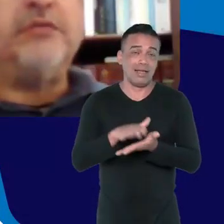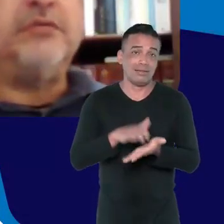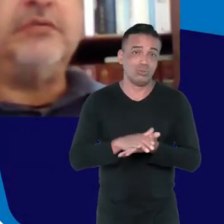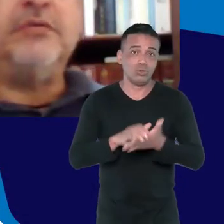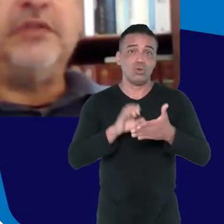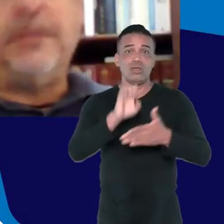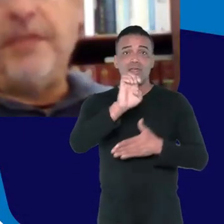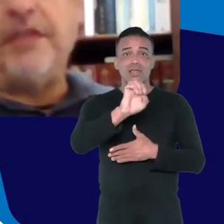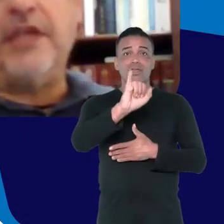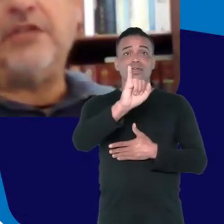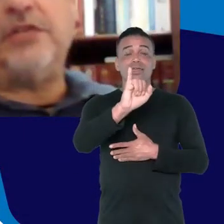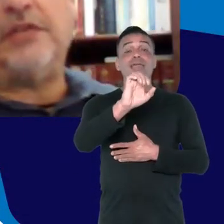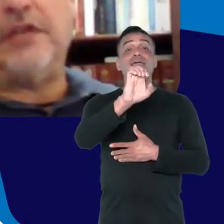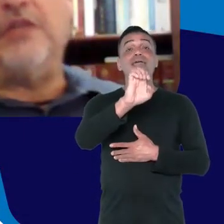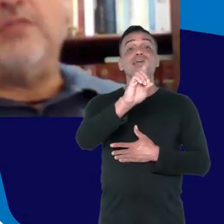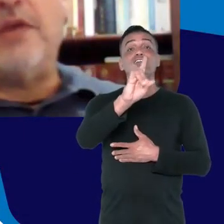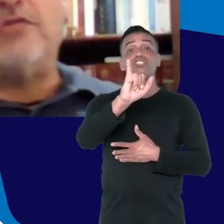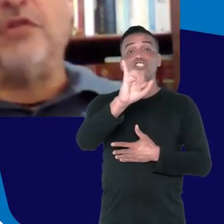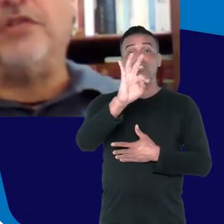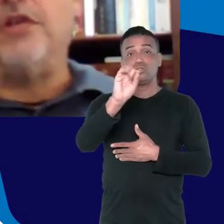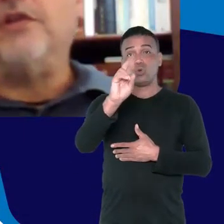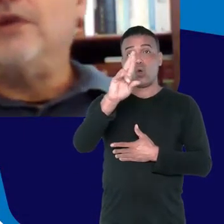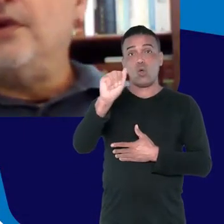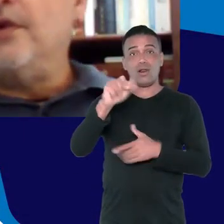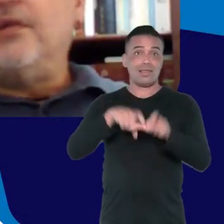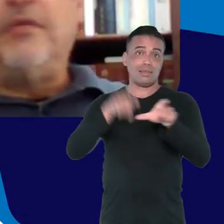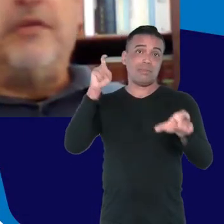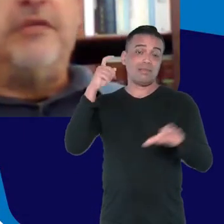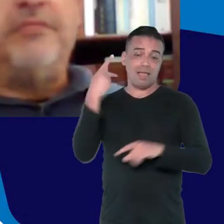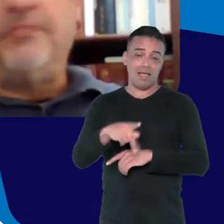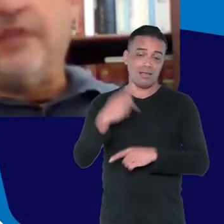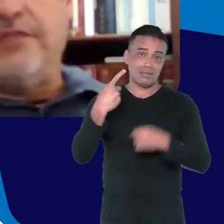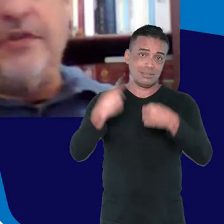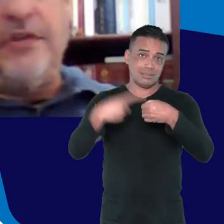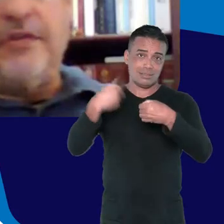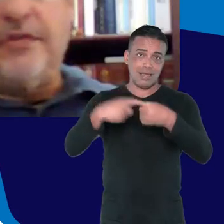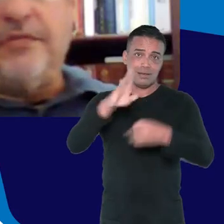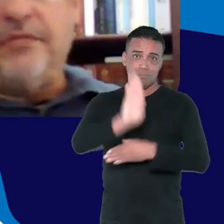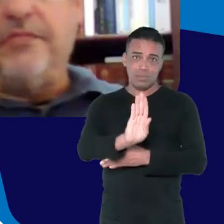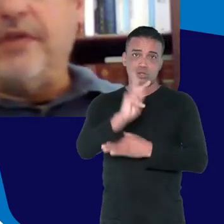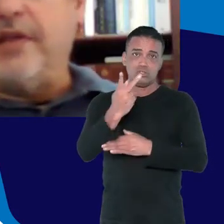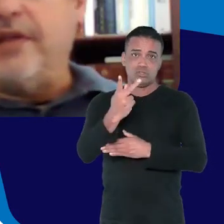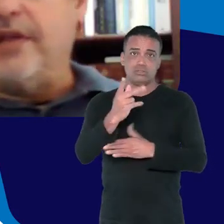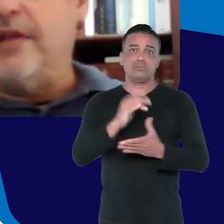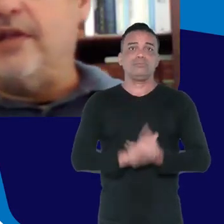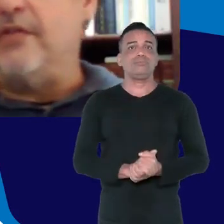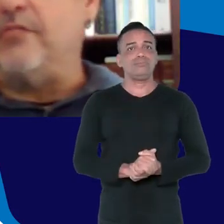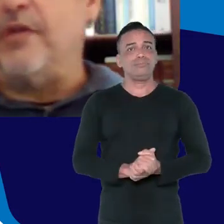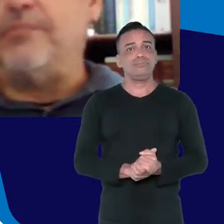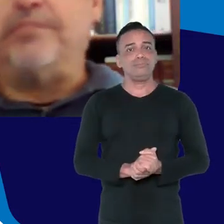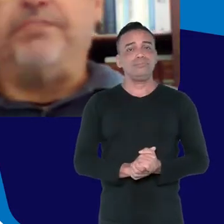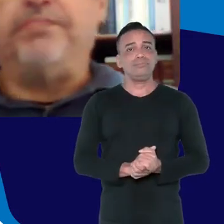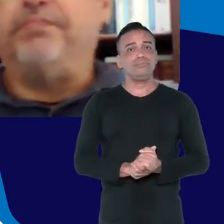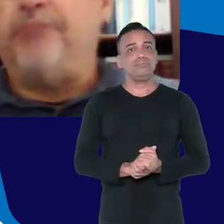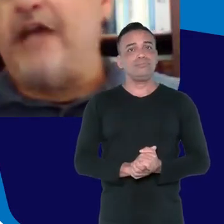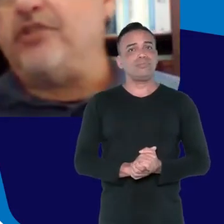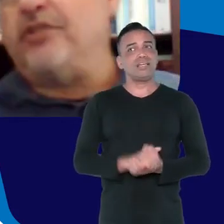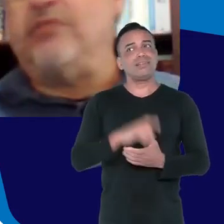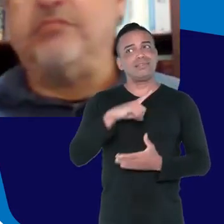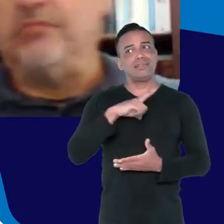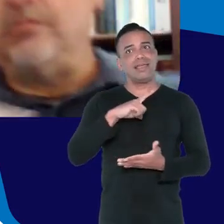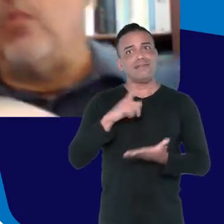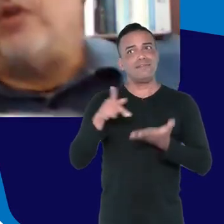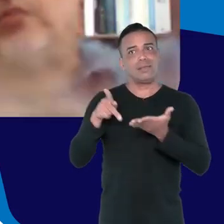editora independente aqui de Belo Horizonte. Teve uma